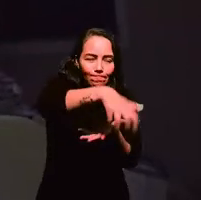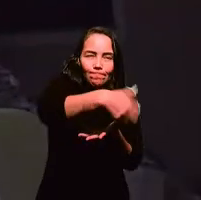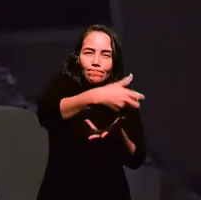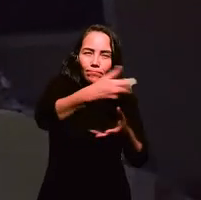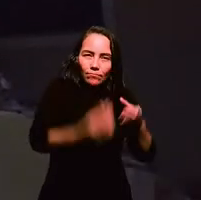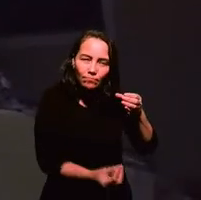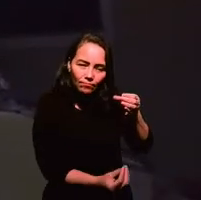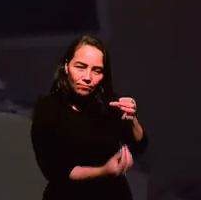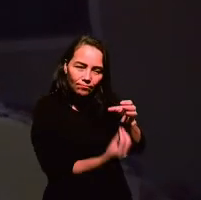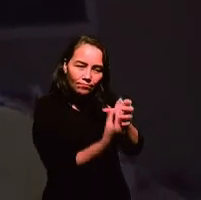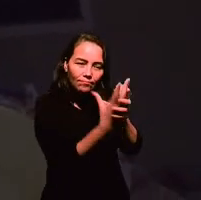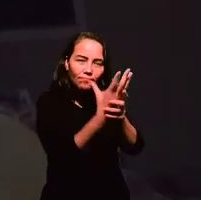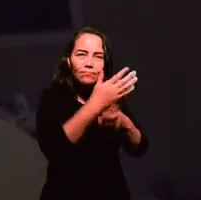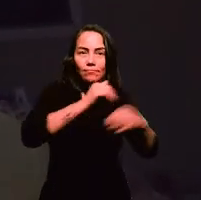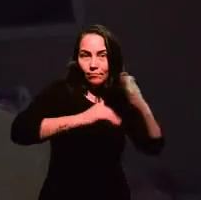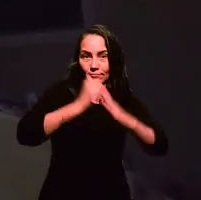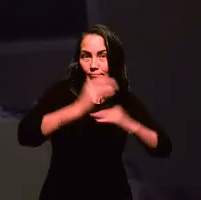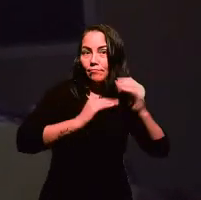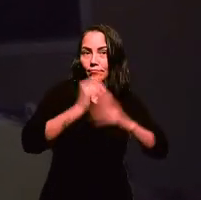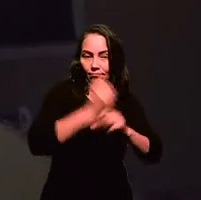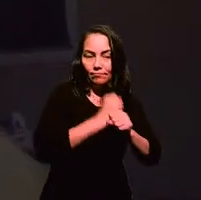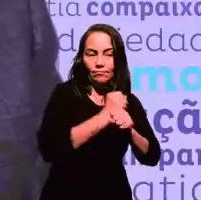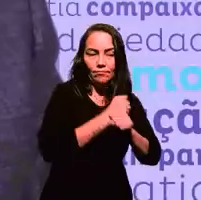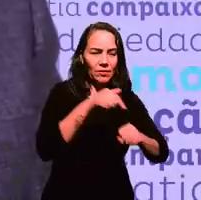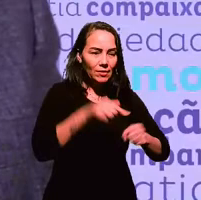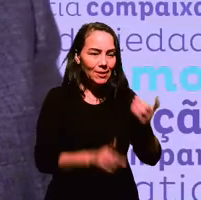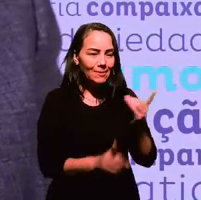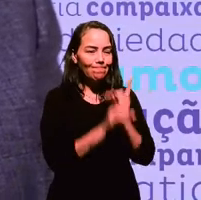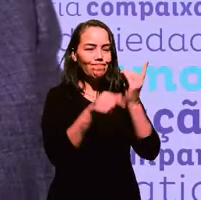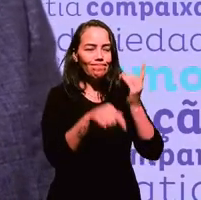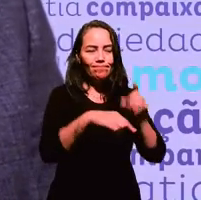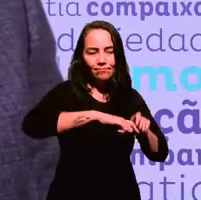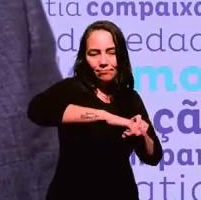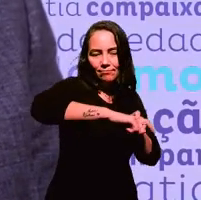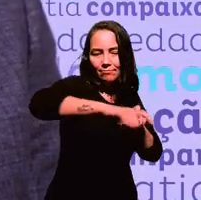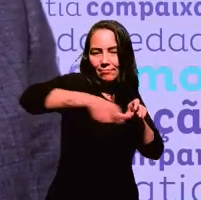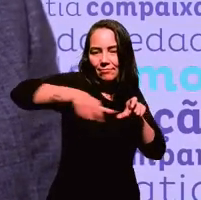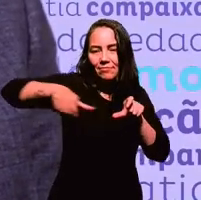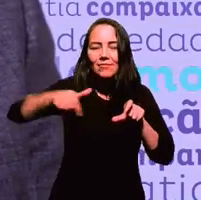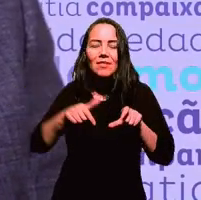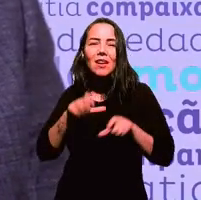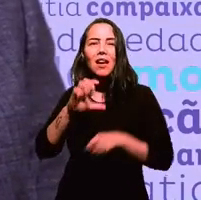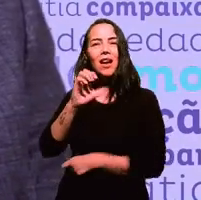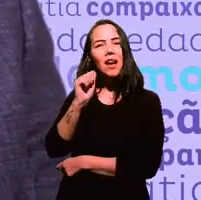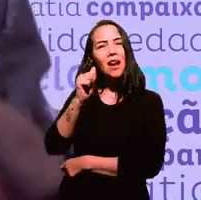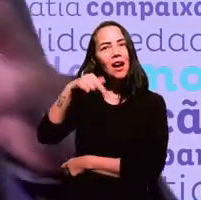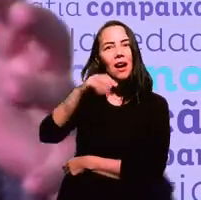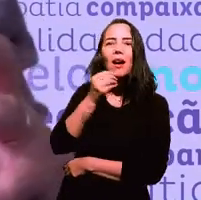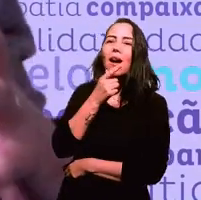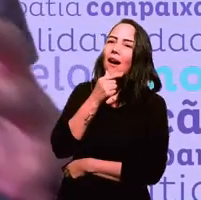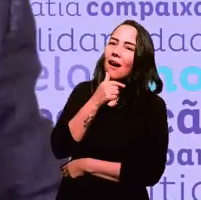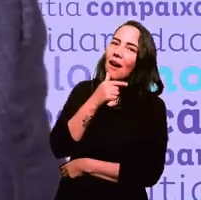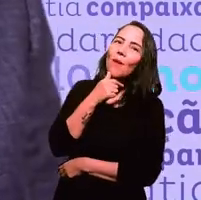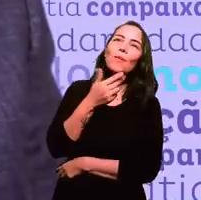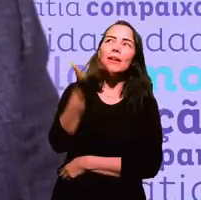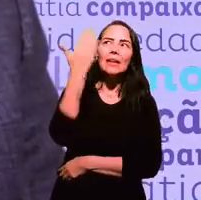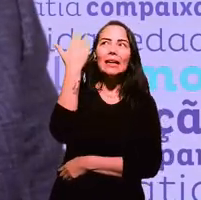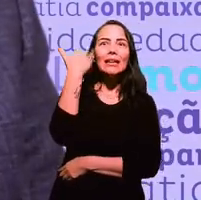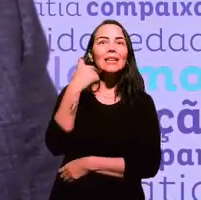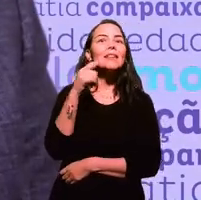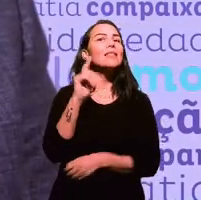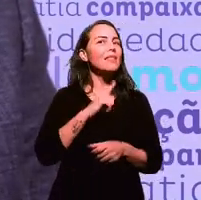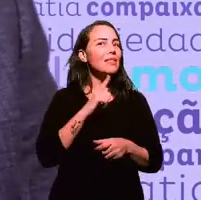lá, sapatas, uma construção nova, você vai achar vertentes de água. Eu sei que nós dinamitamos uma vez uma rocha